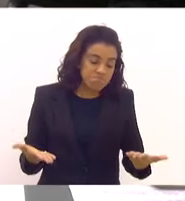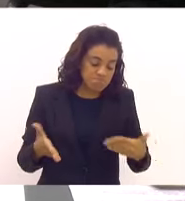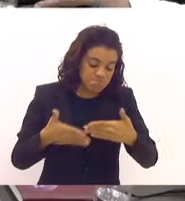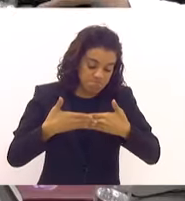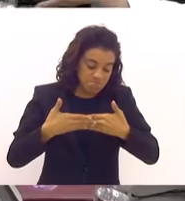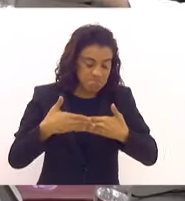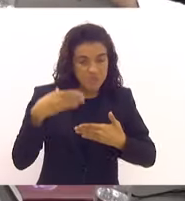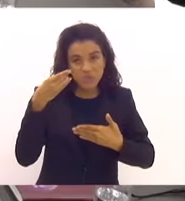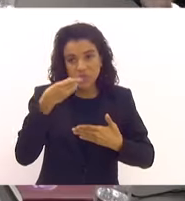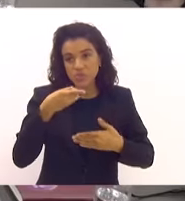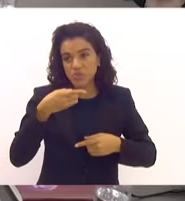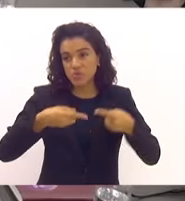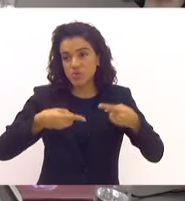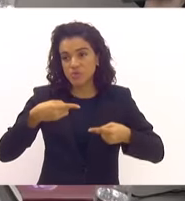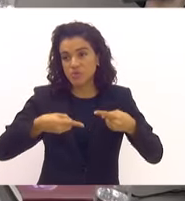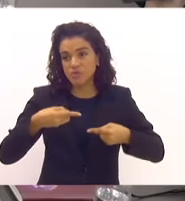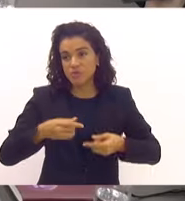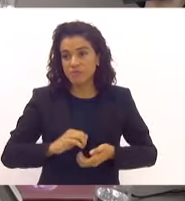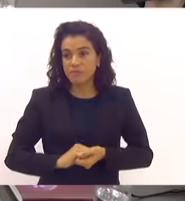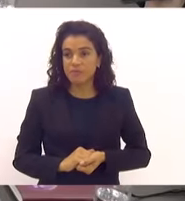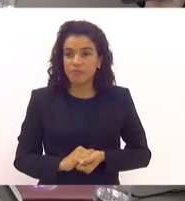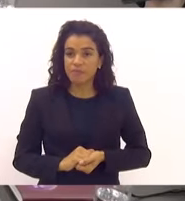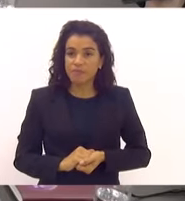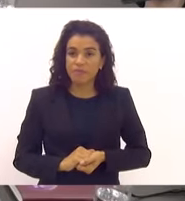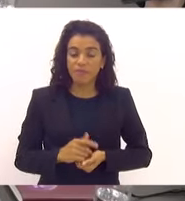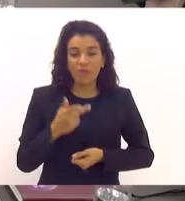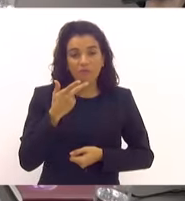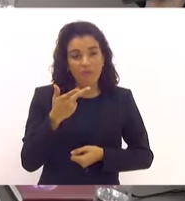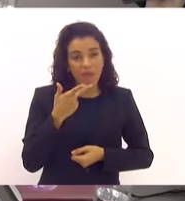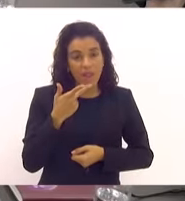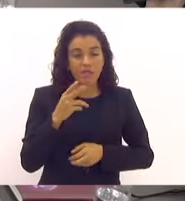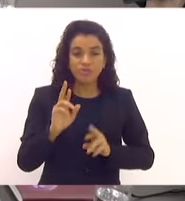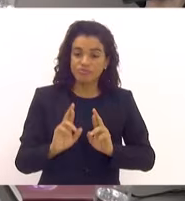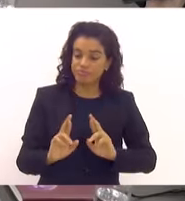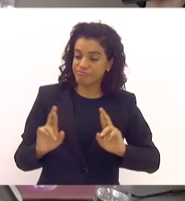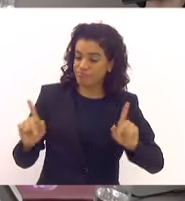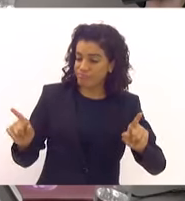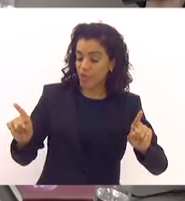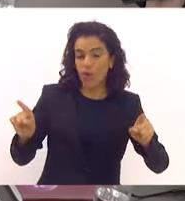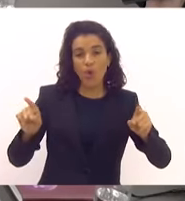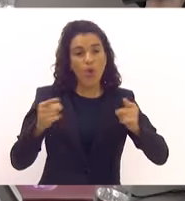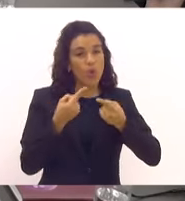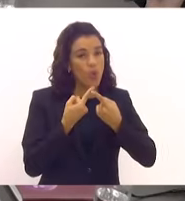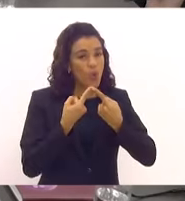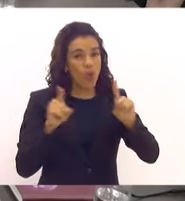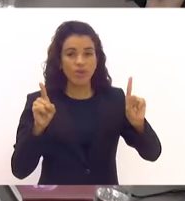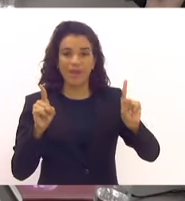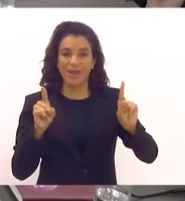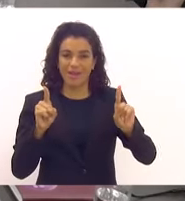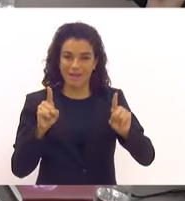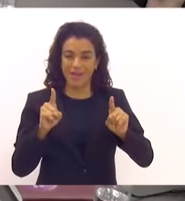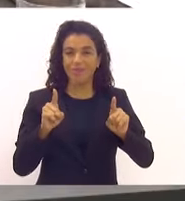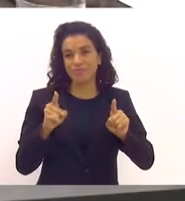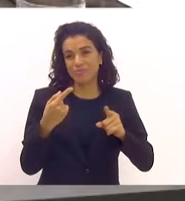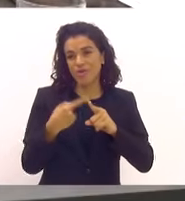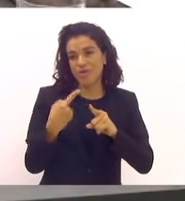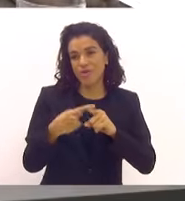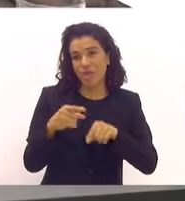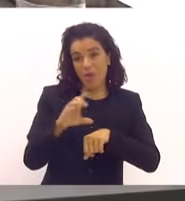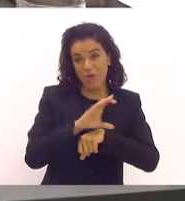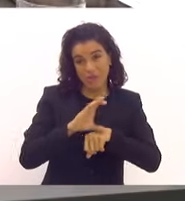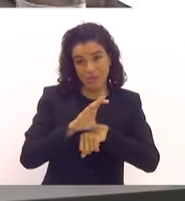discutir. Que trata diferentemente as pessoas, contrariando a Constituição, que diz que todos são iguais perante a